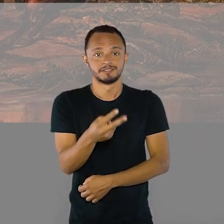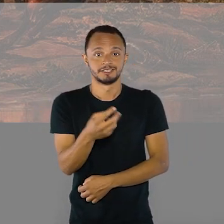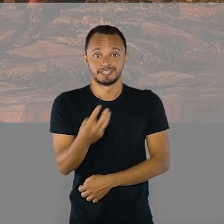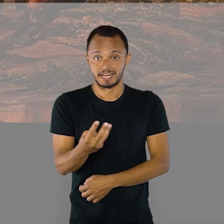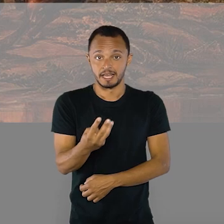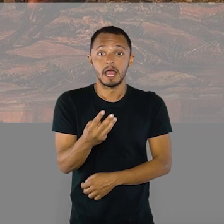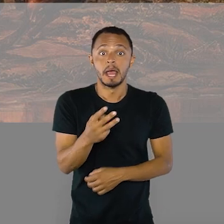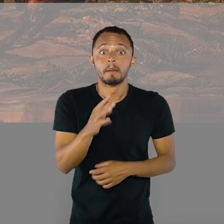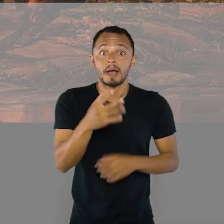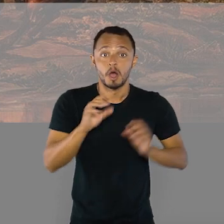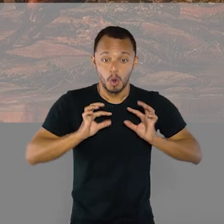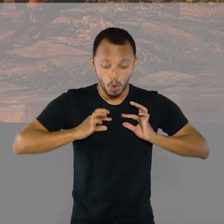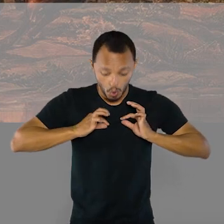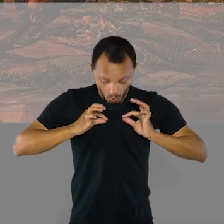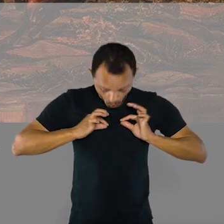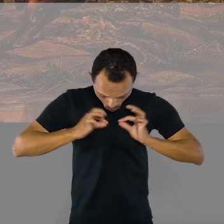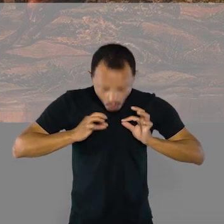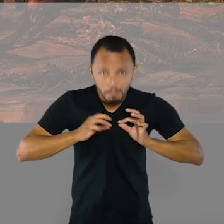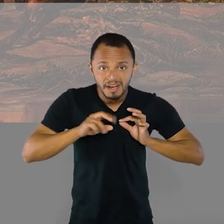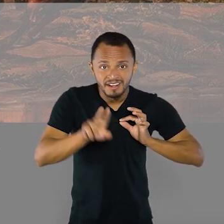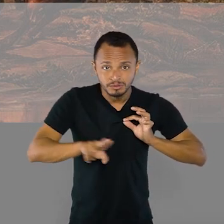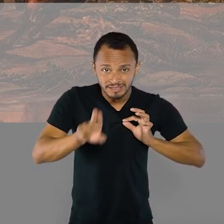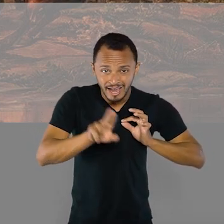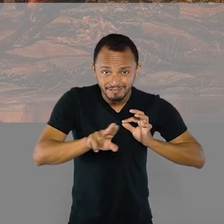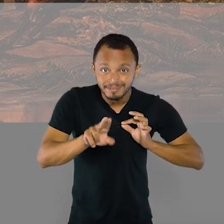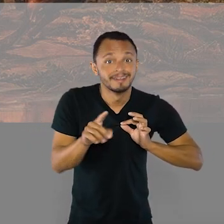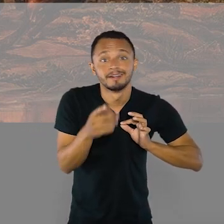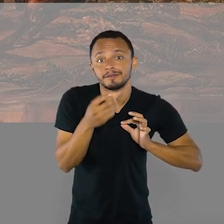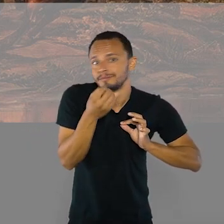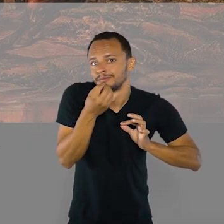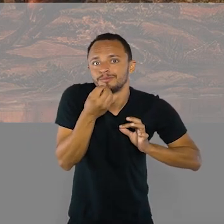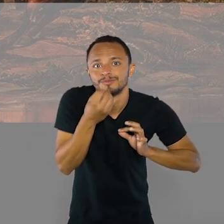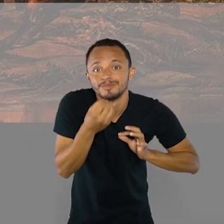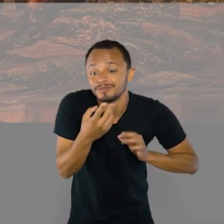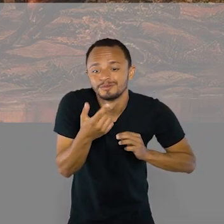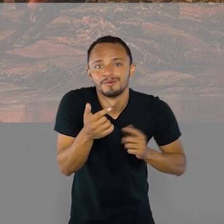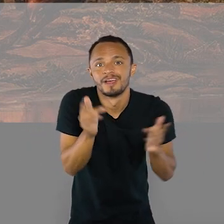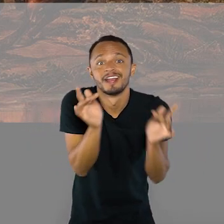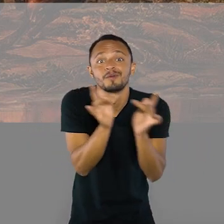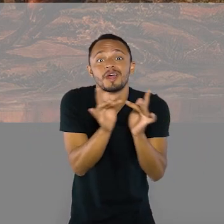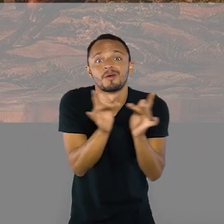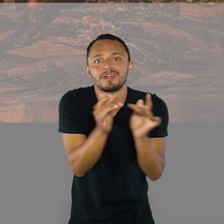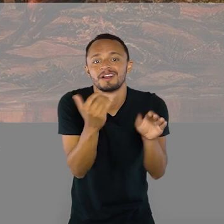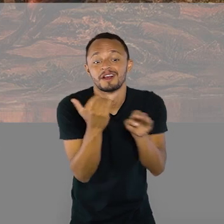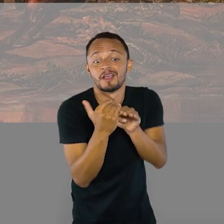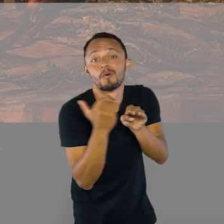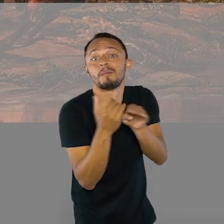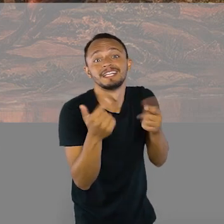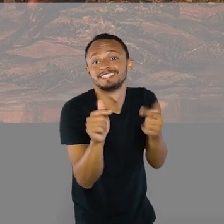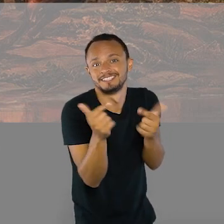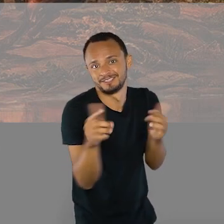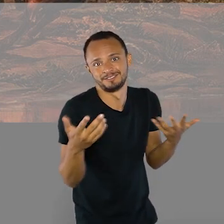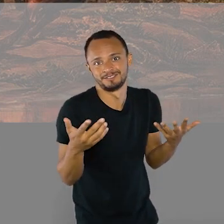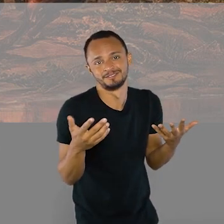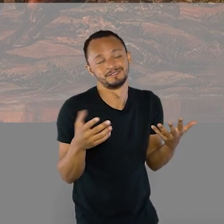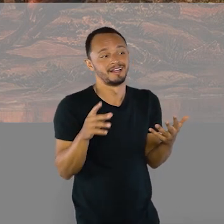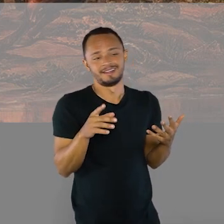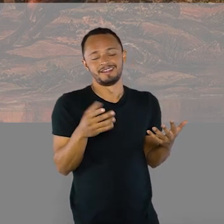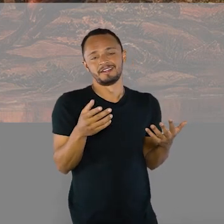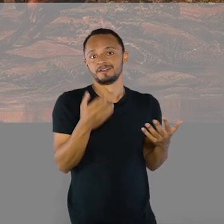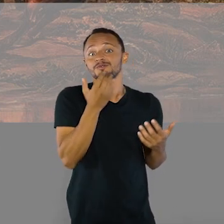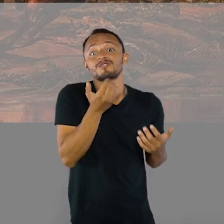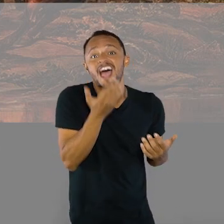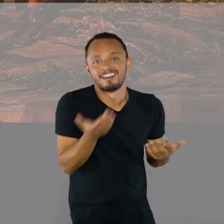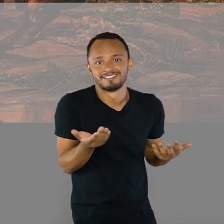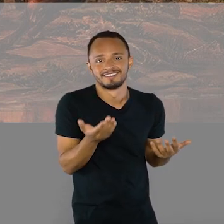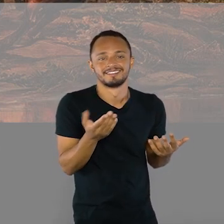era recompensar o mecenário, aquilo que ele recebeu, ele tratou de engrandecer. E a última coisa